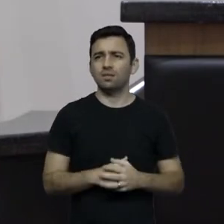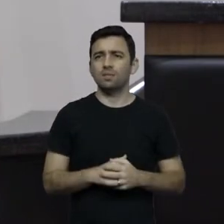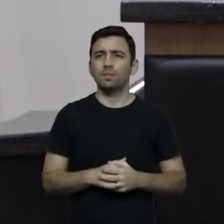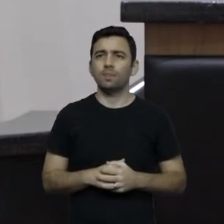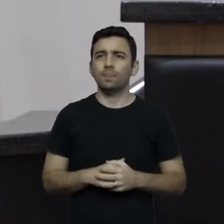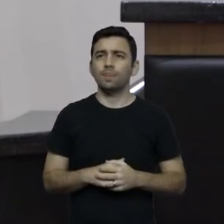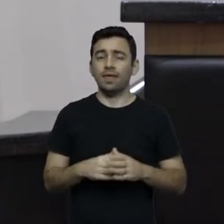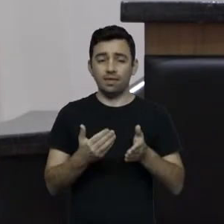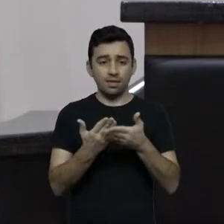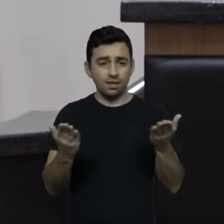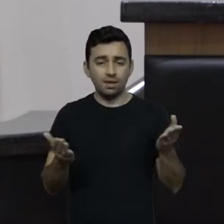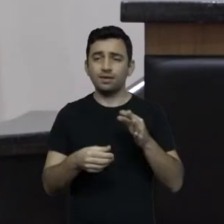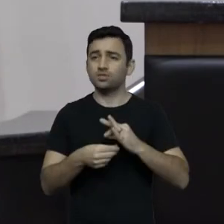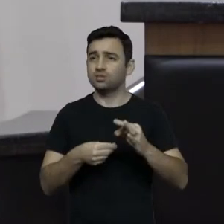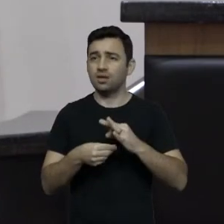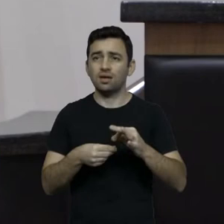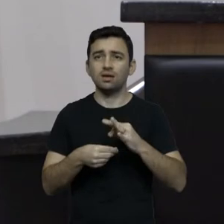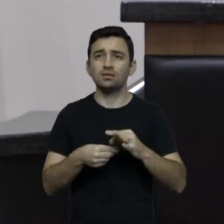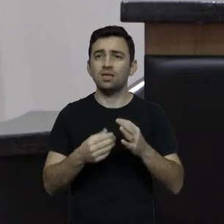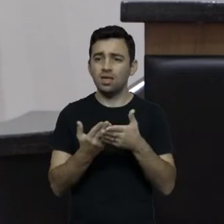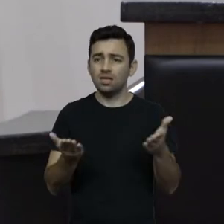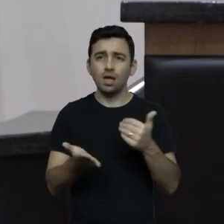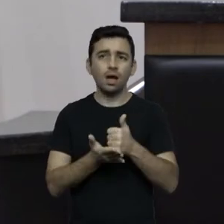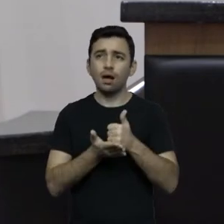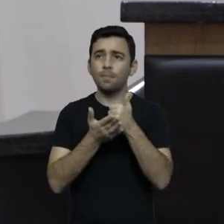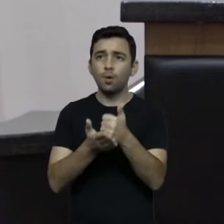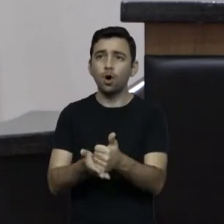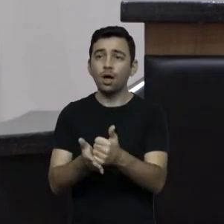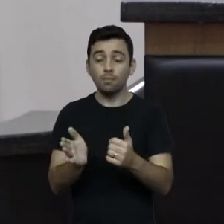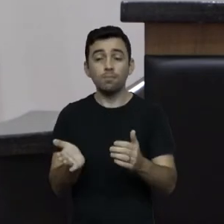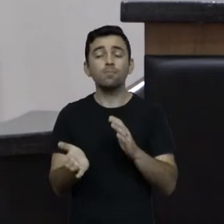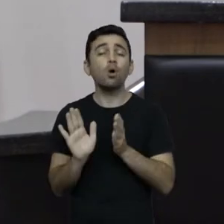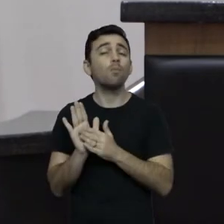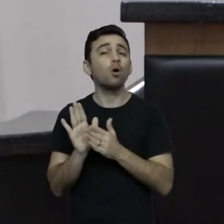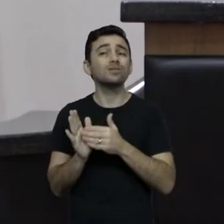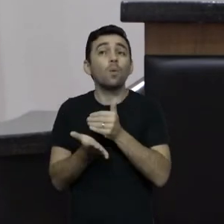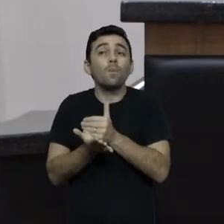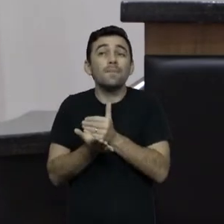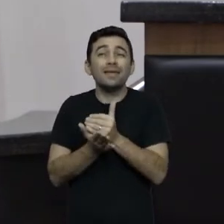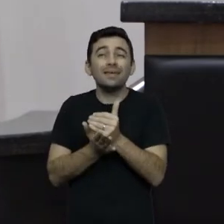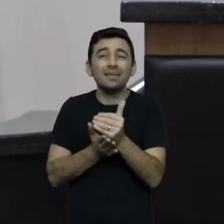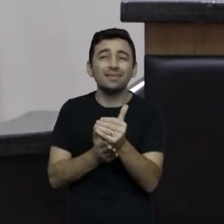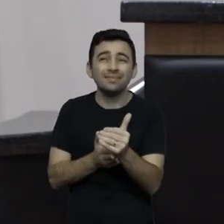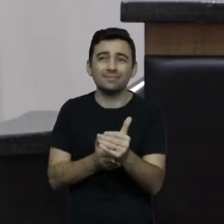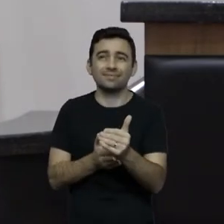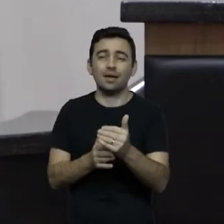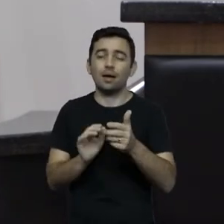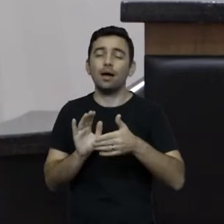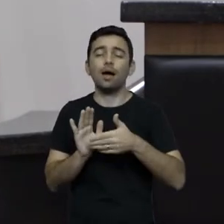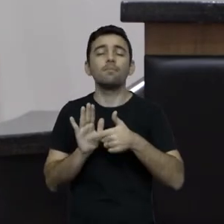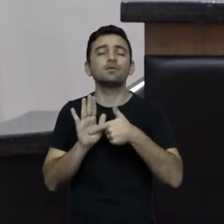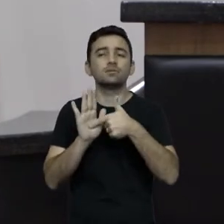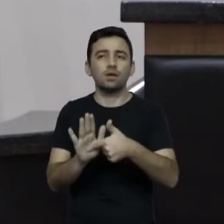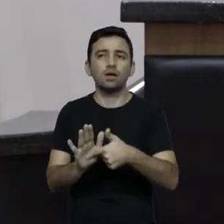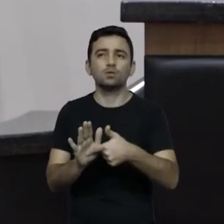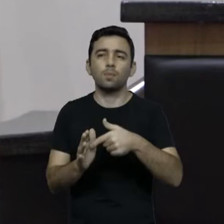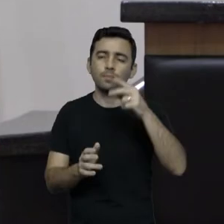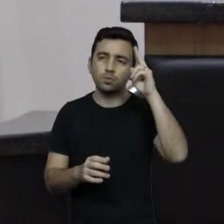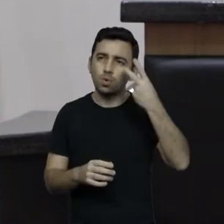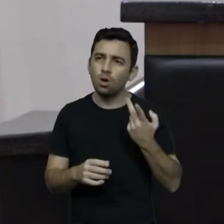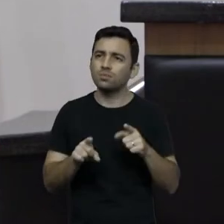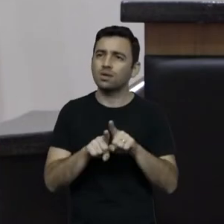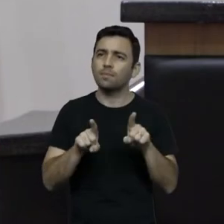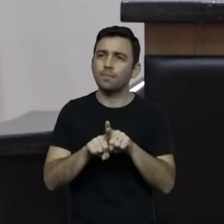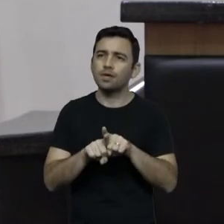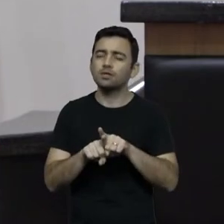a essas entidades elas apoia a proposta Inicial que foi apresentado pelo Deputado Milton ovos e pelo Deputado Júlio Garcia